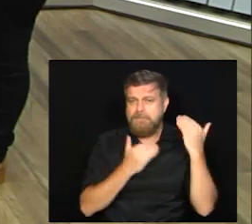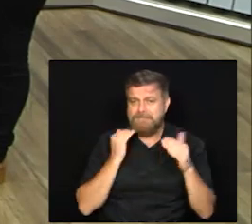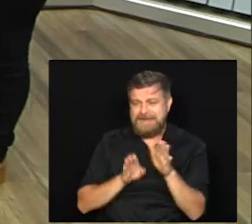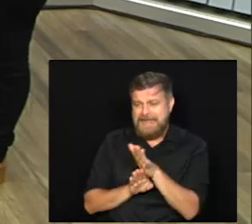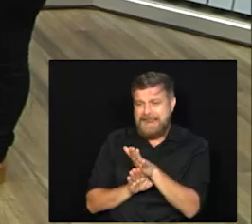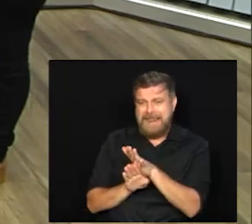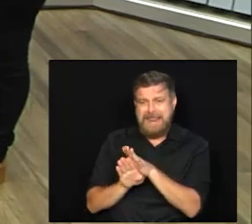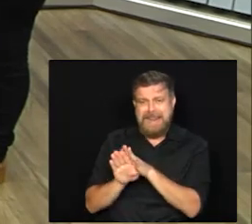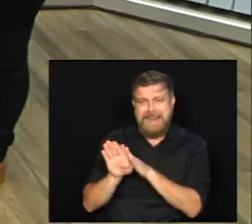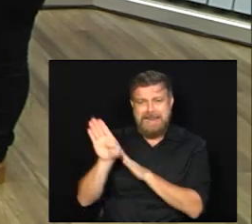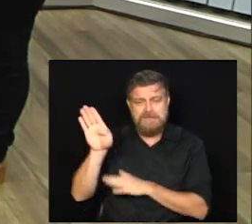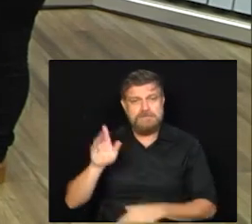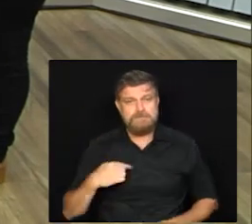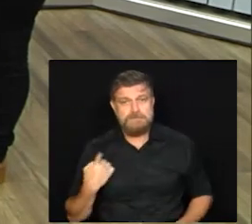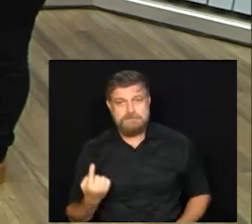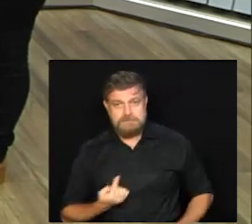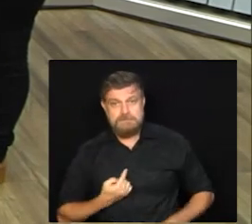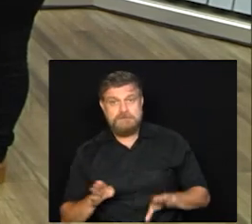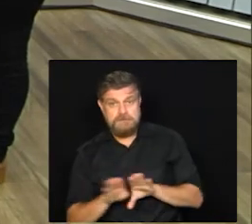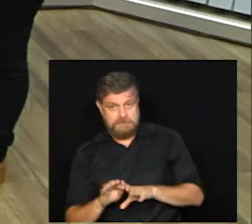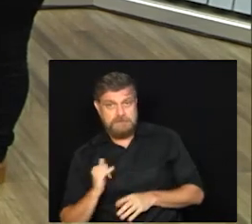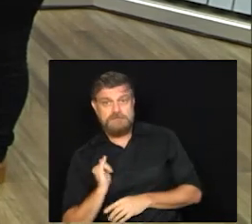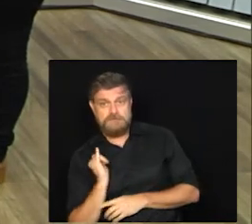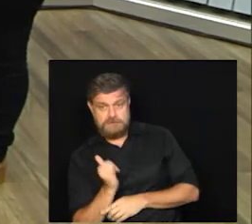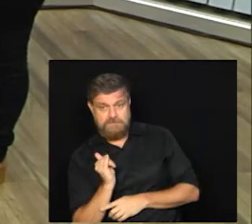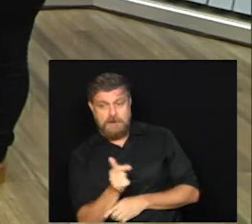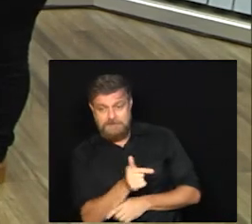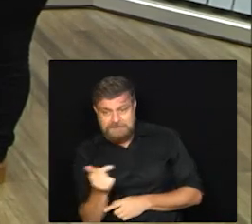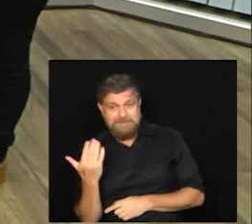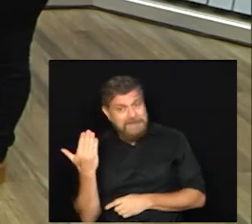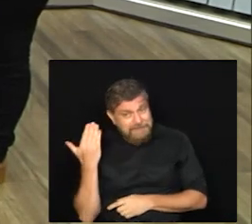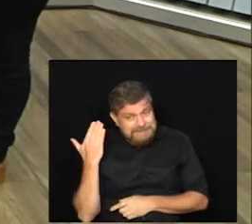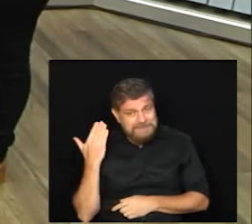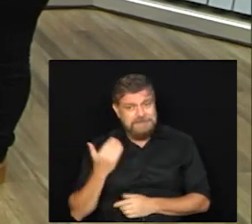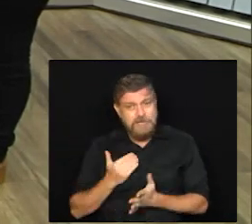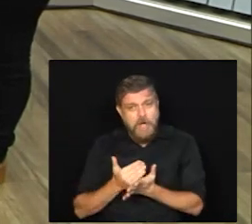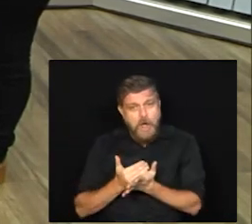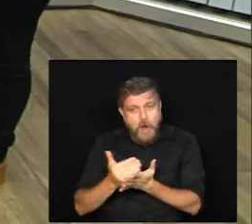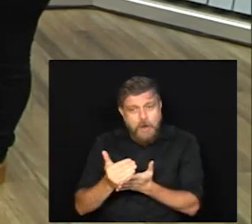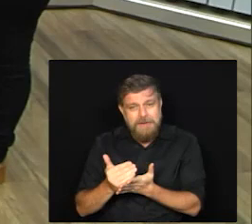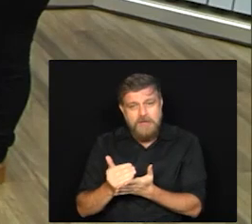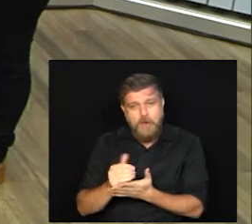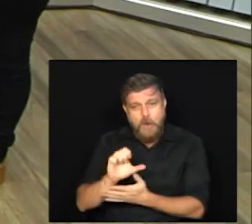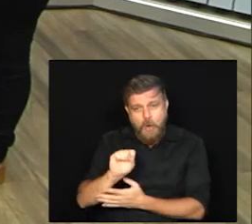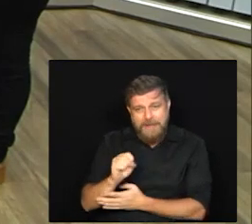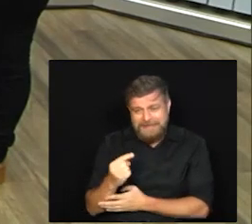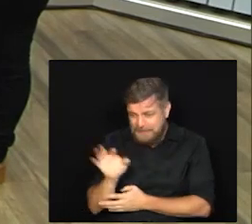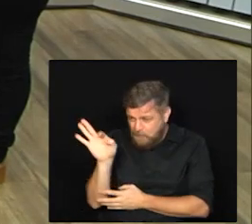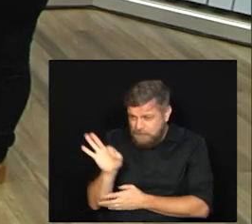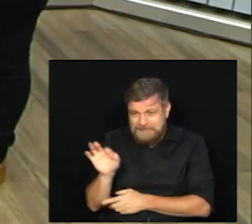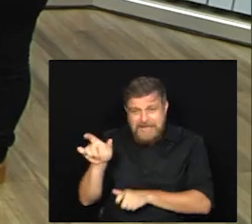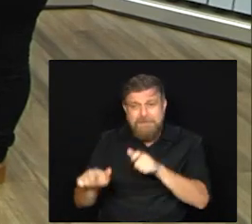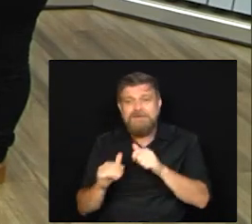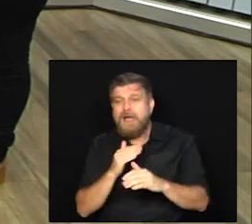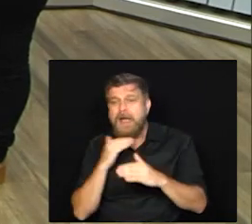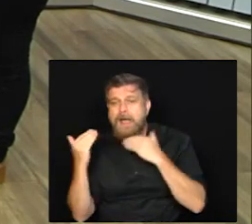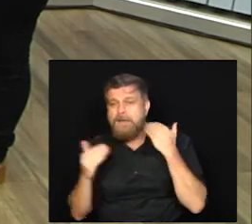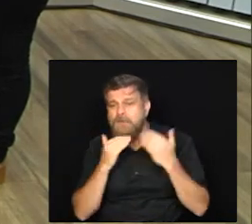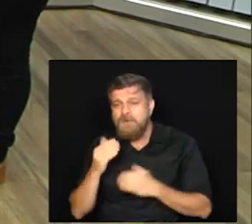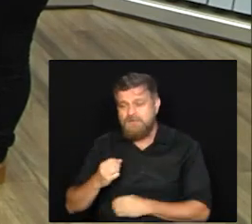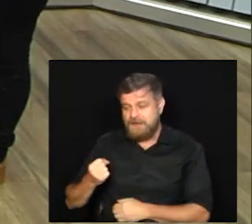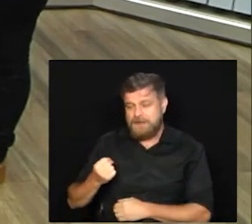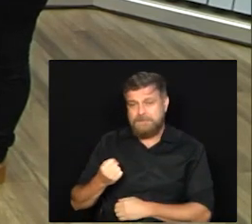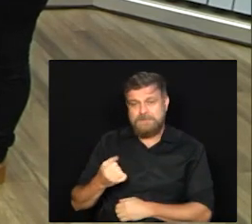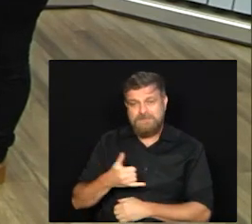alta. Sim, é aquilo que a gente falou na semana passada. No início, 81% dos óbitos eram de pessoas com mais